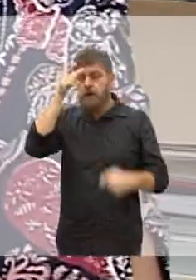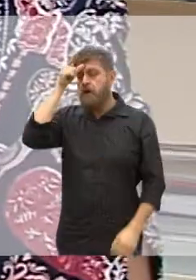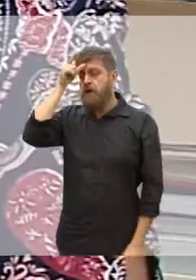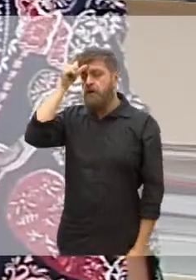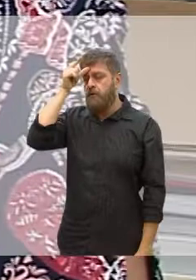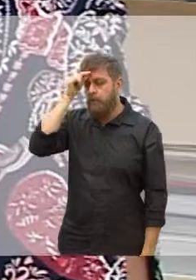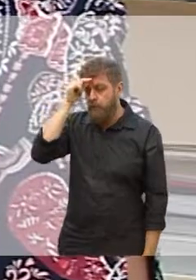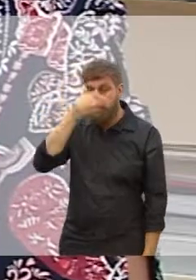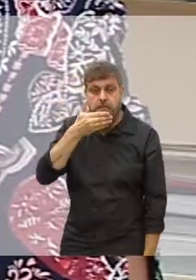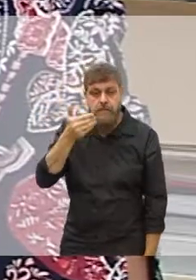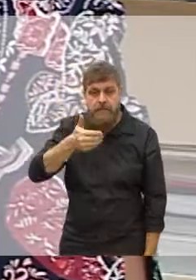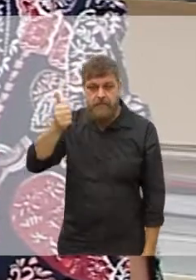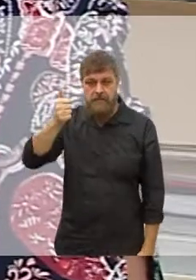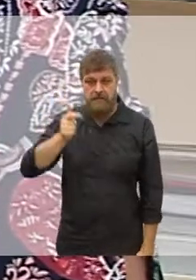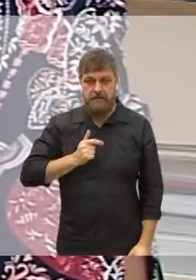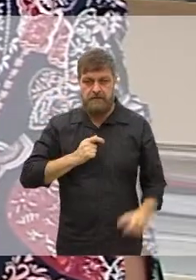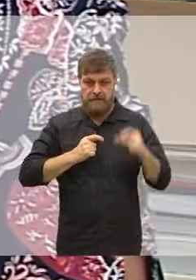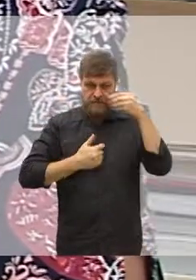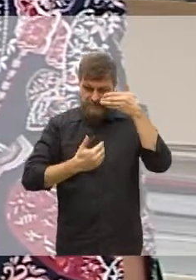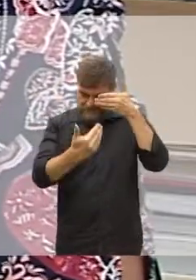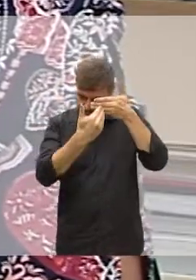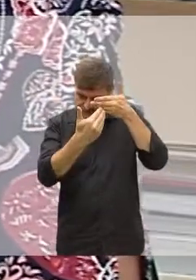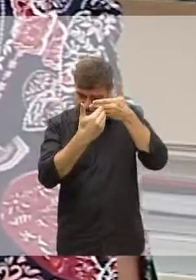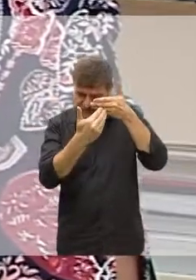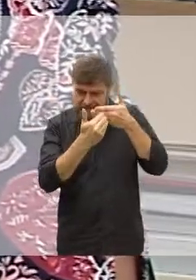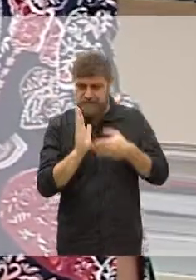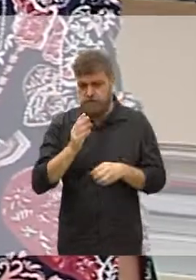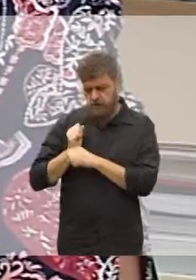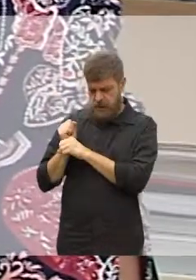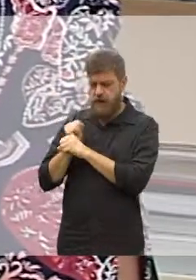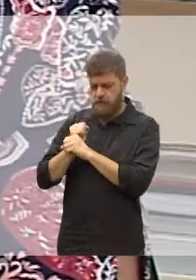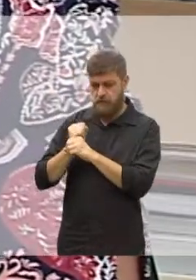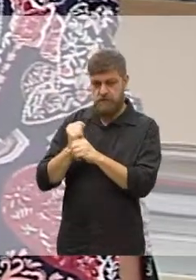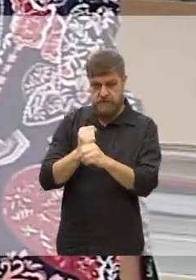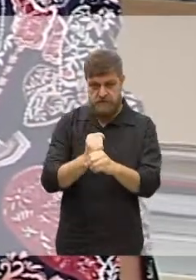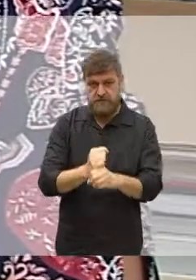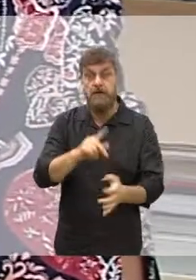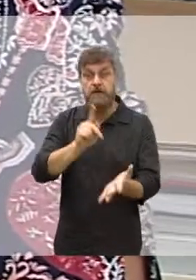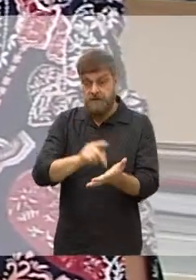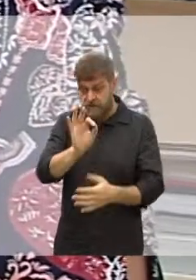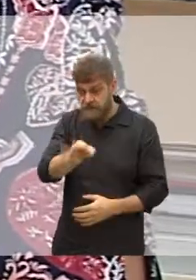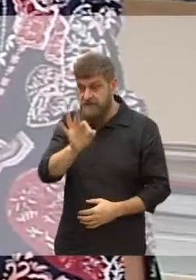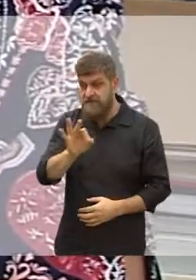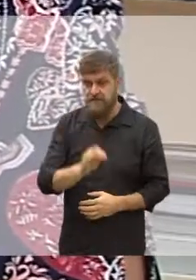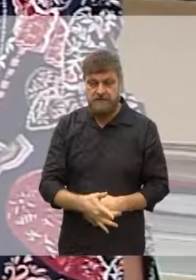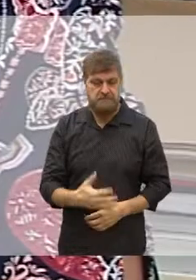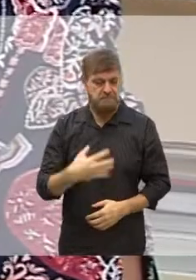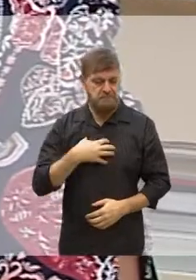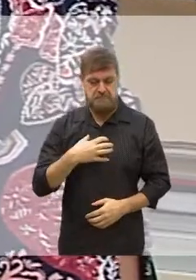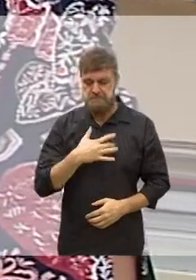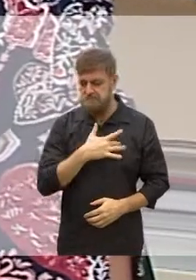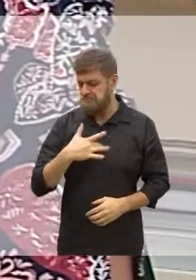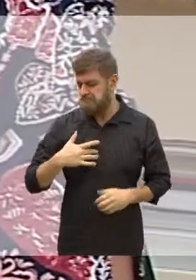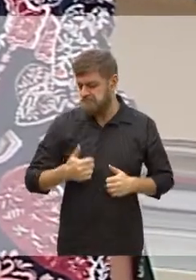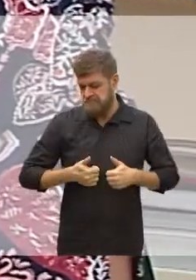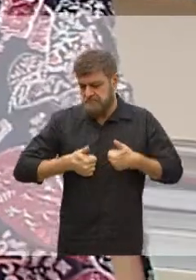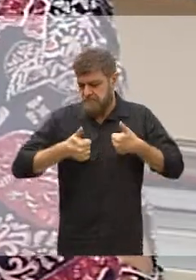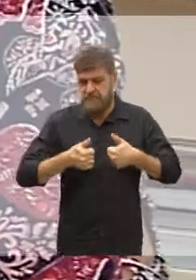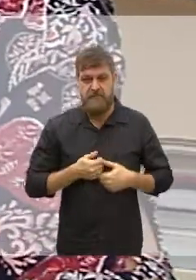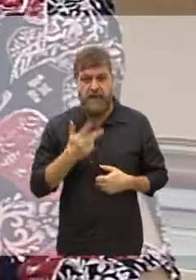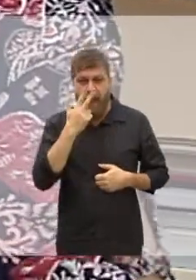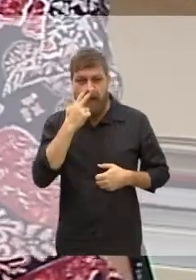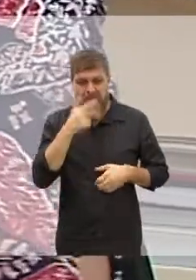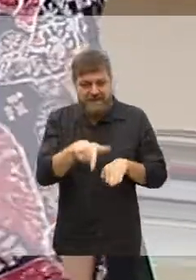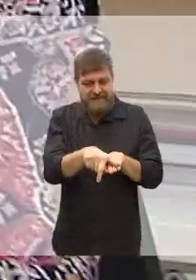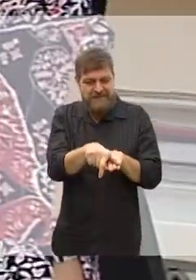eu uso as lentes corretivas já faz alguns anos e realmente eu me sinto bem o dia todo com elas. É como se fosse um